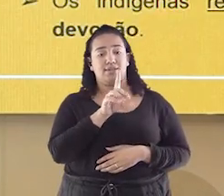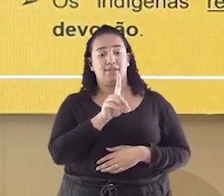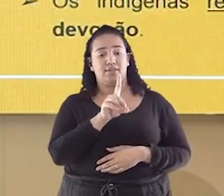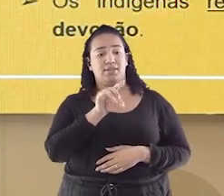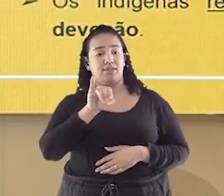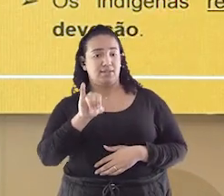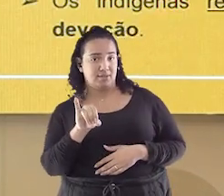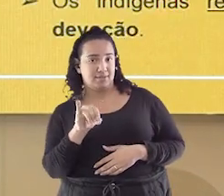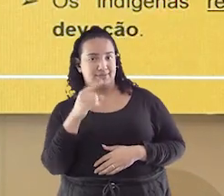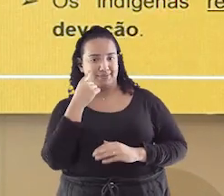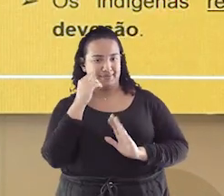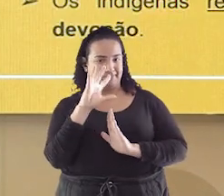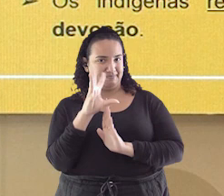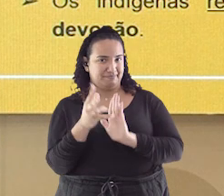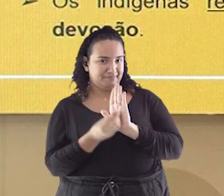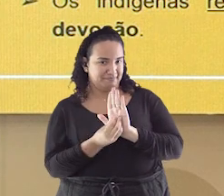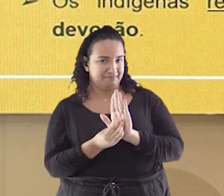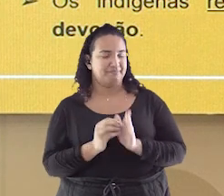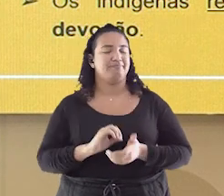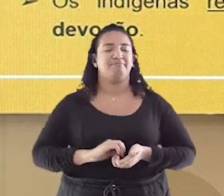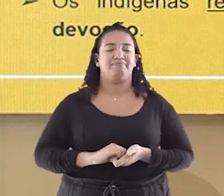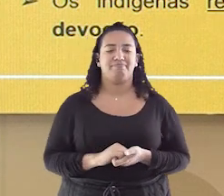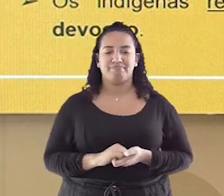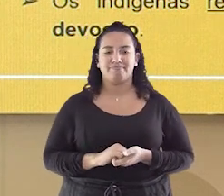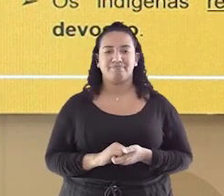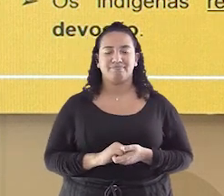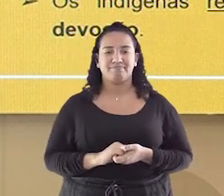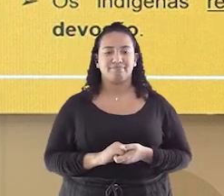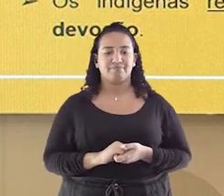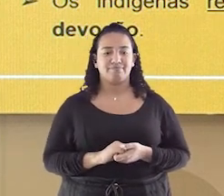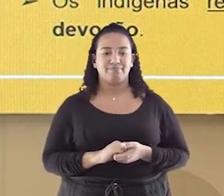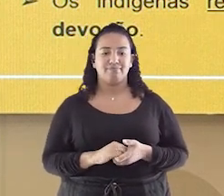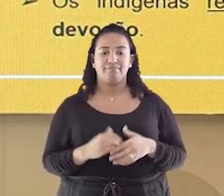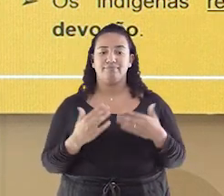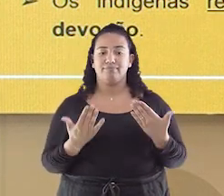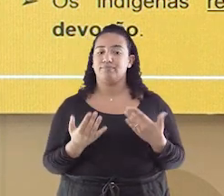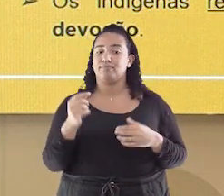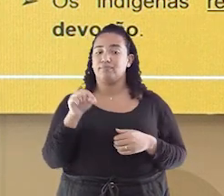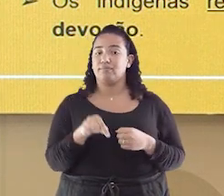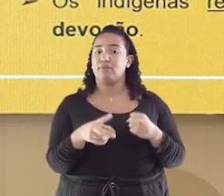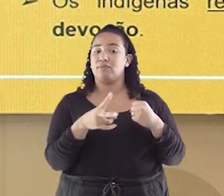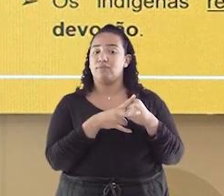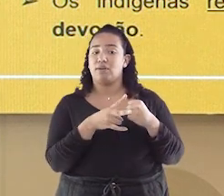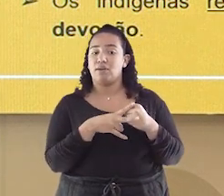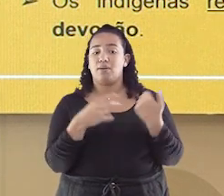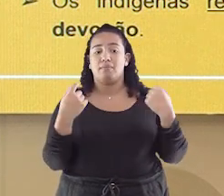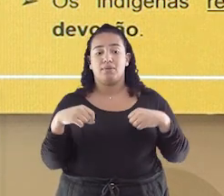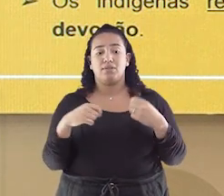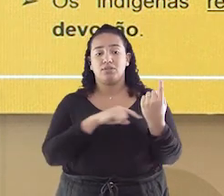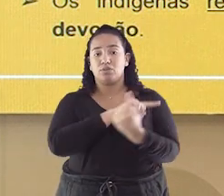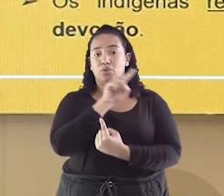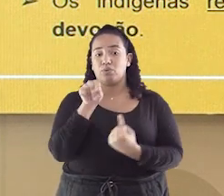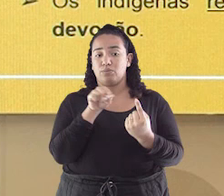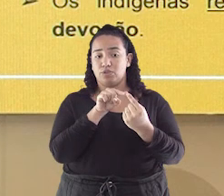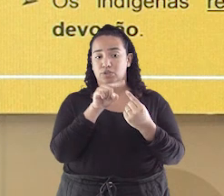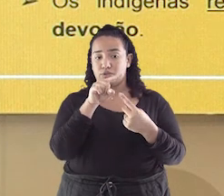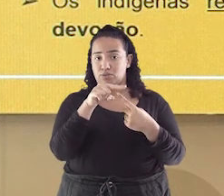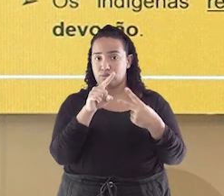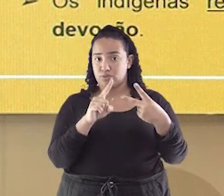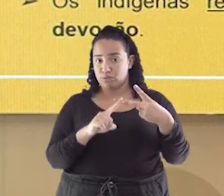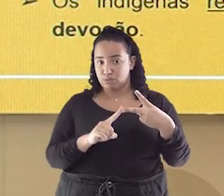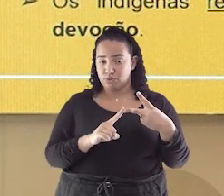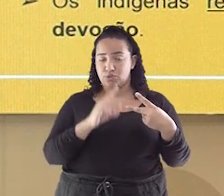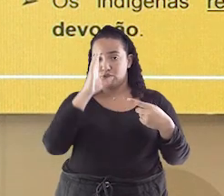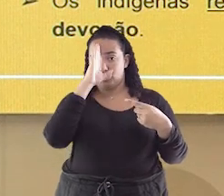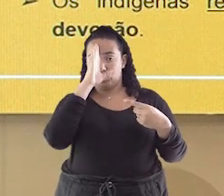e indiretos, também conhecidos como VTDI. Esses verbos, eles precisam de dois objetos, um